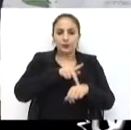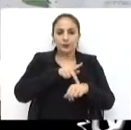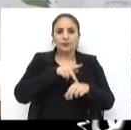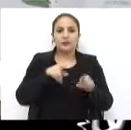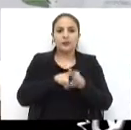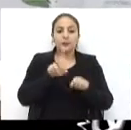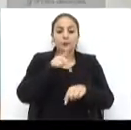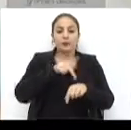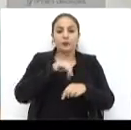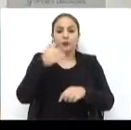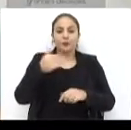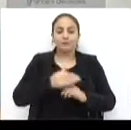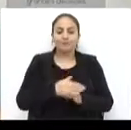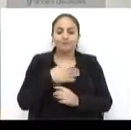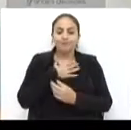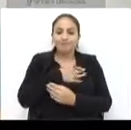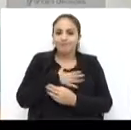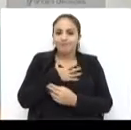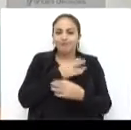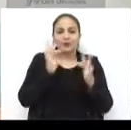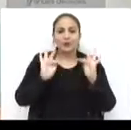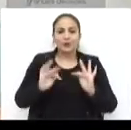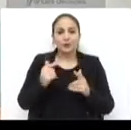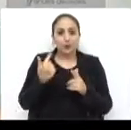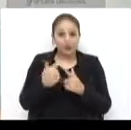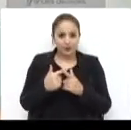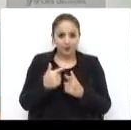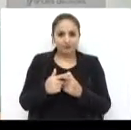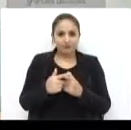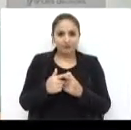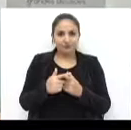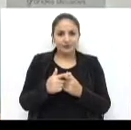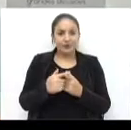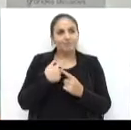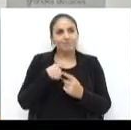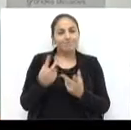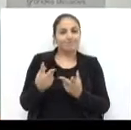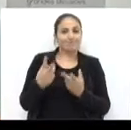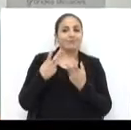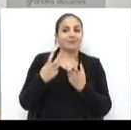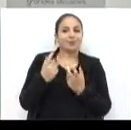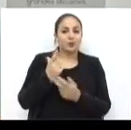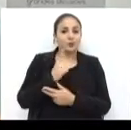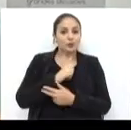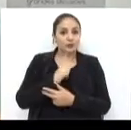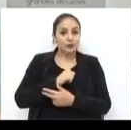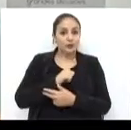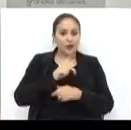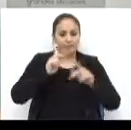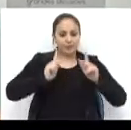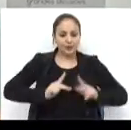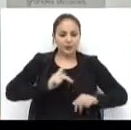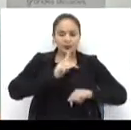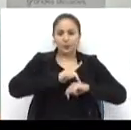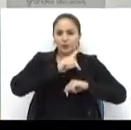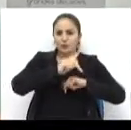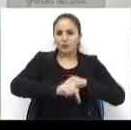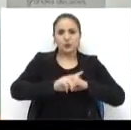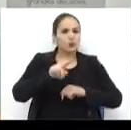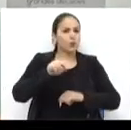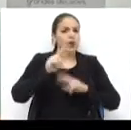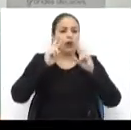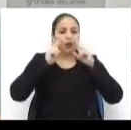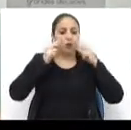também países de fora. Me sinto feliz, né? Porque a impressão que eu tinha é que o Passo Fundense não